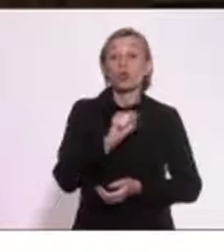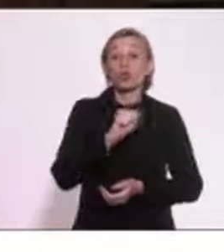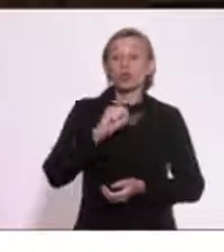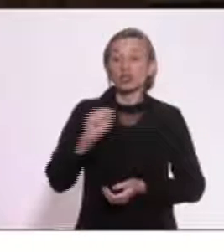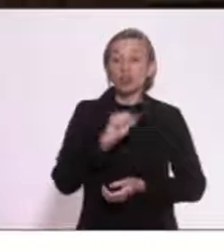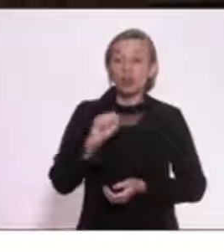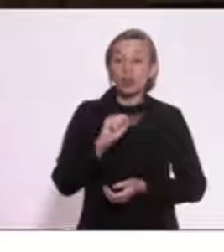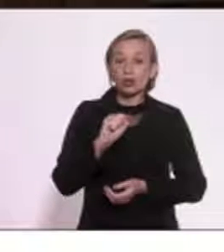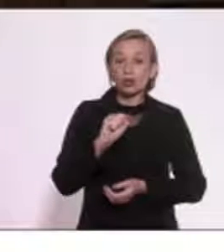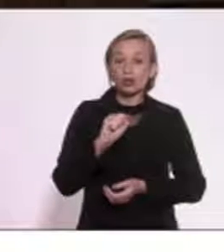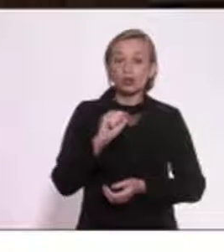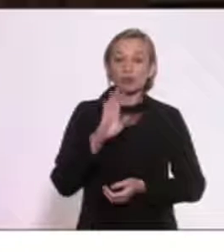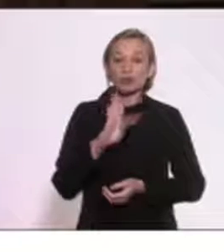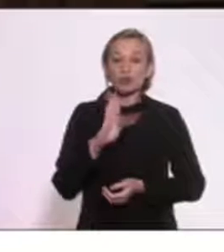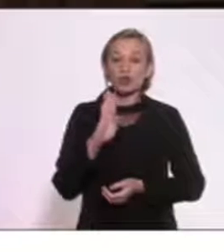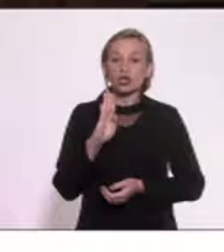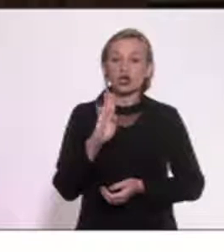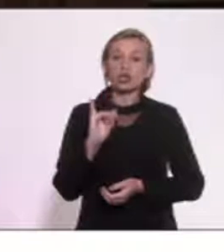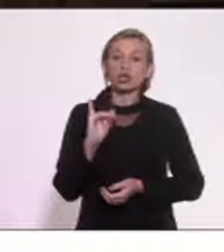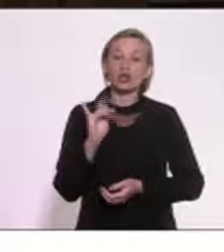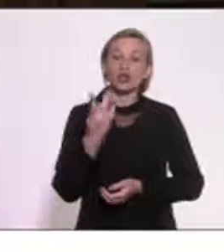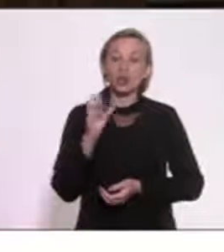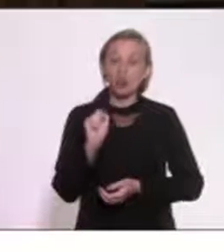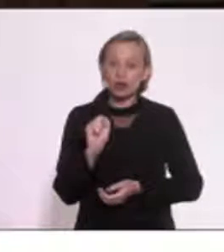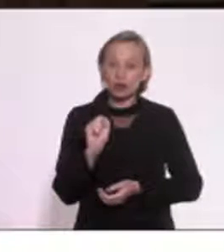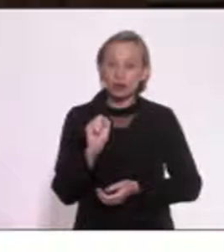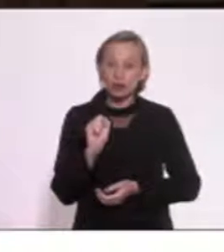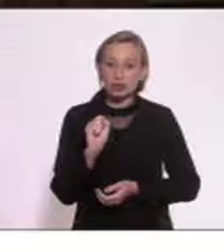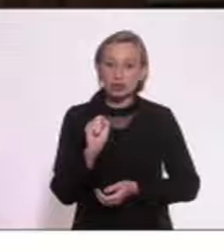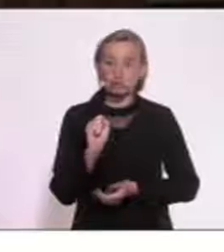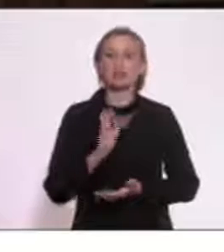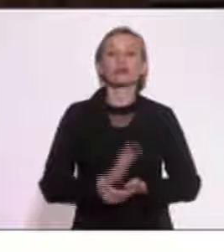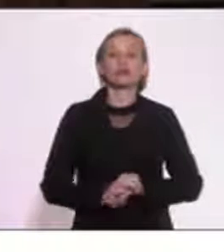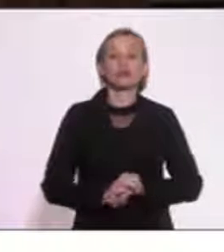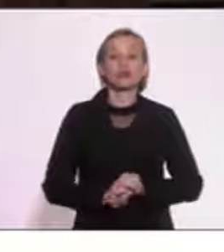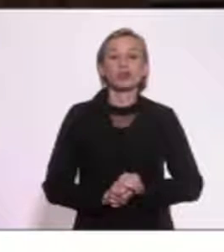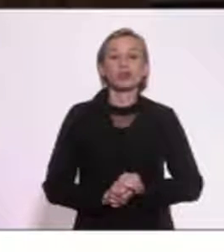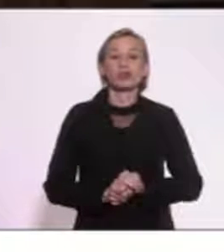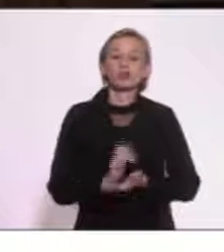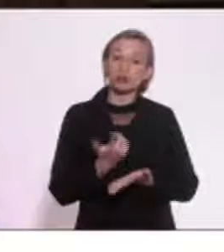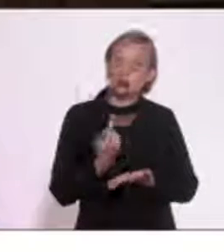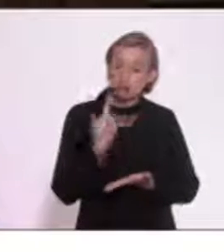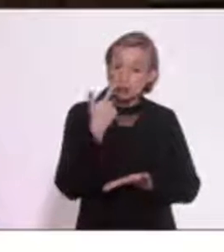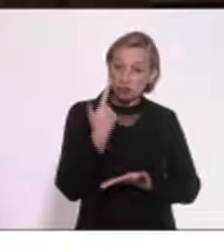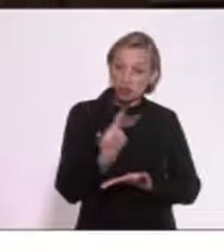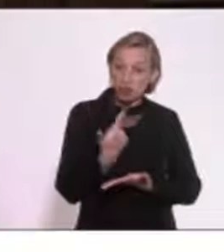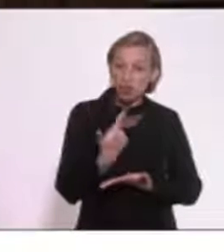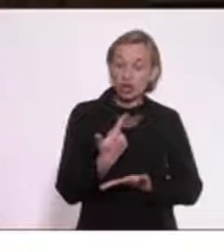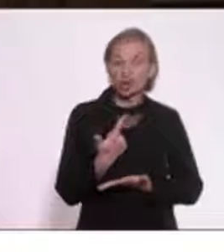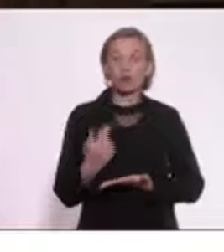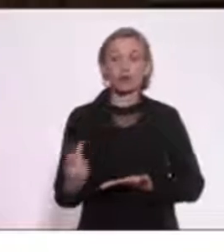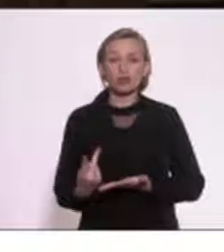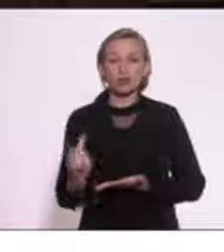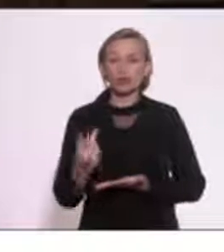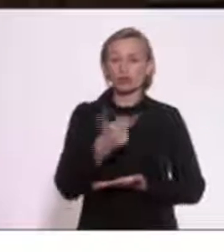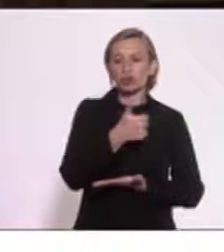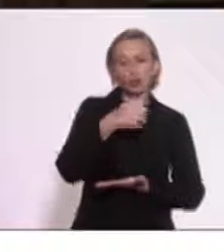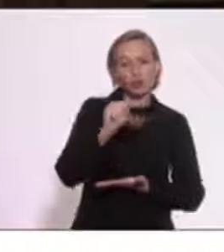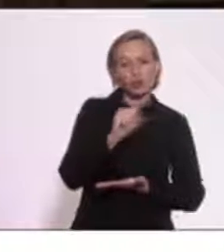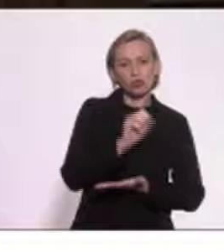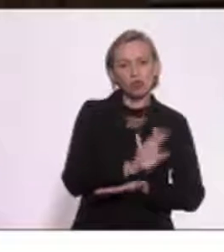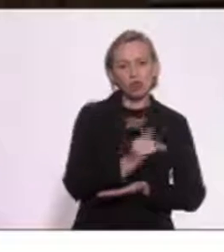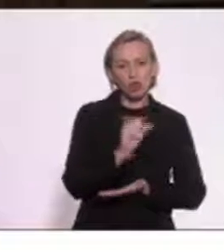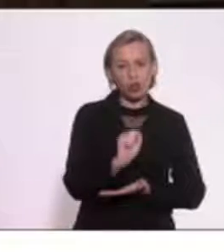88 bilhões, retirando-se aí as deduções obrigatórias no valor de 18